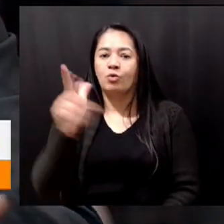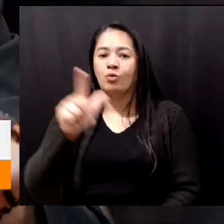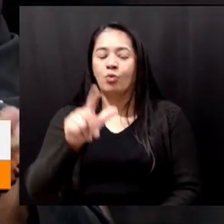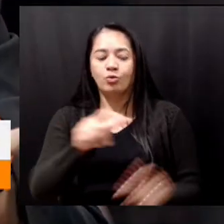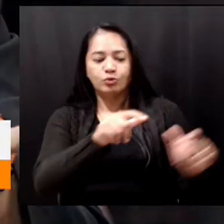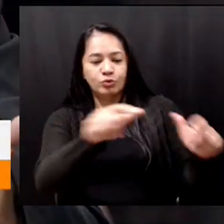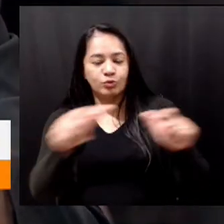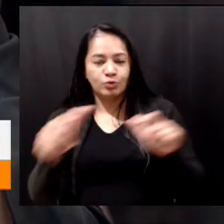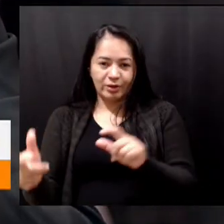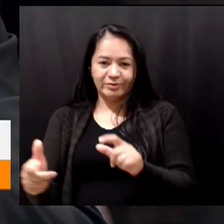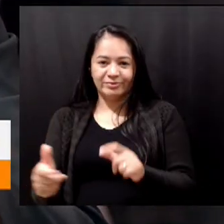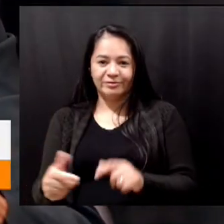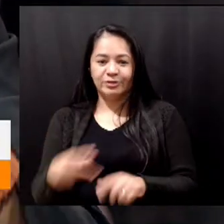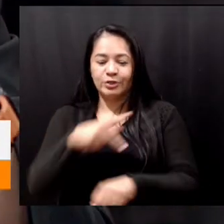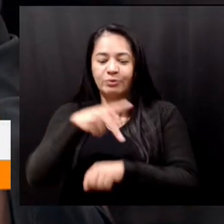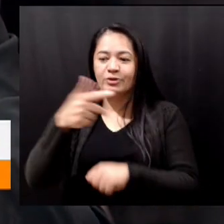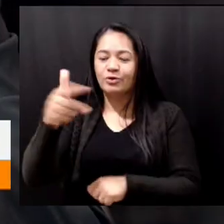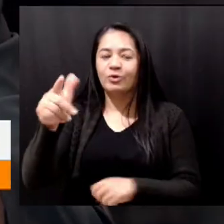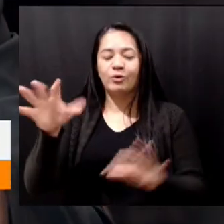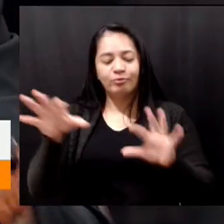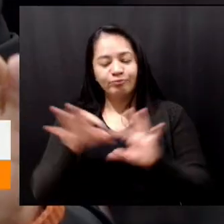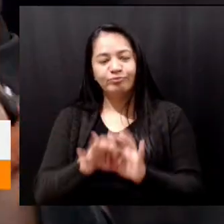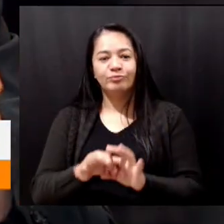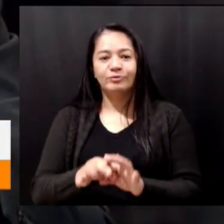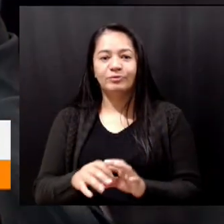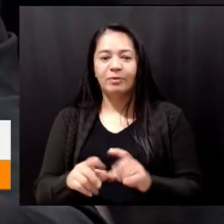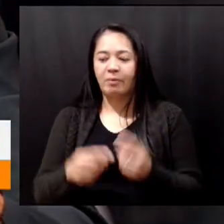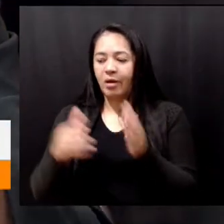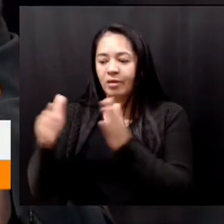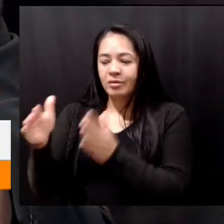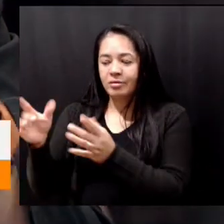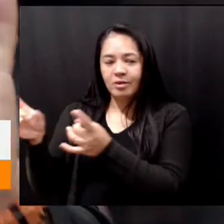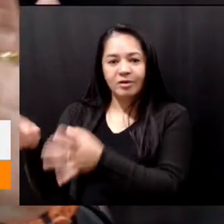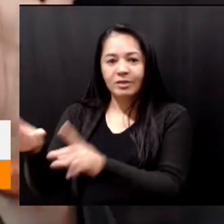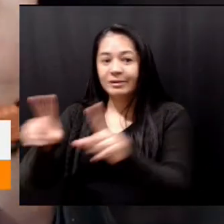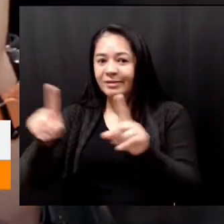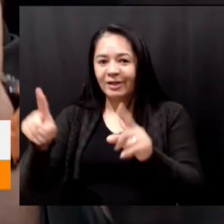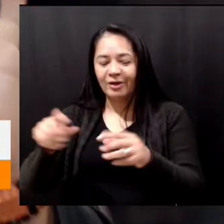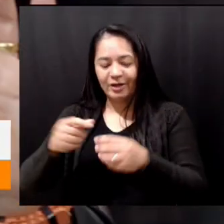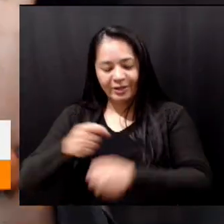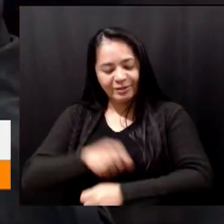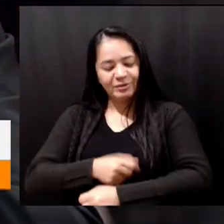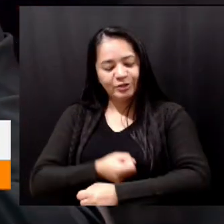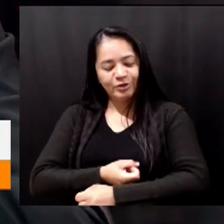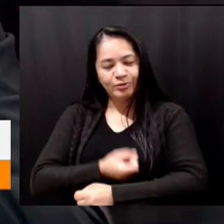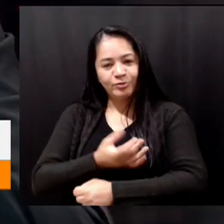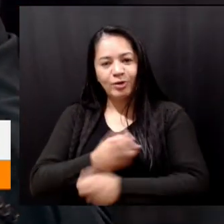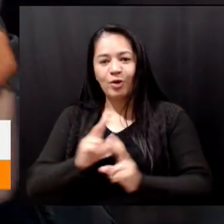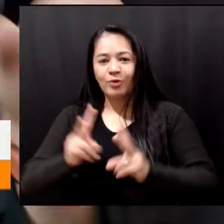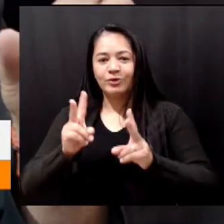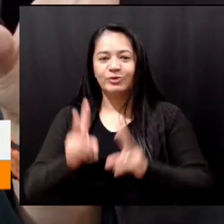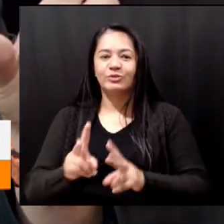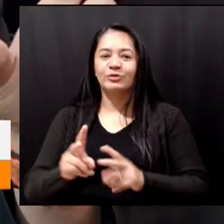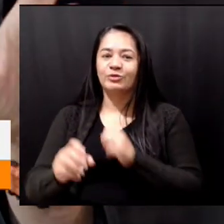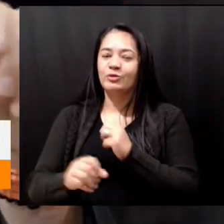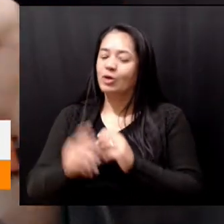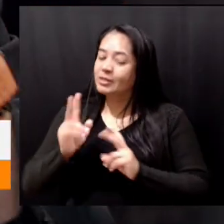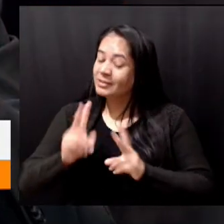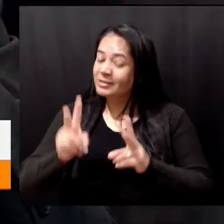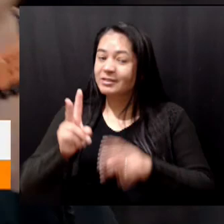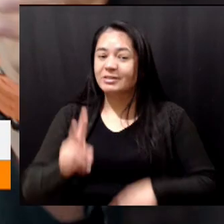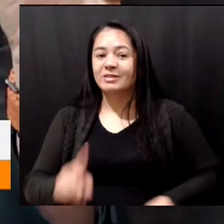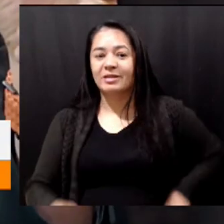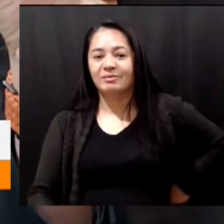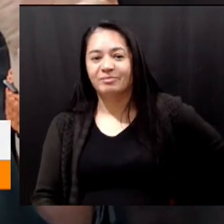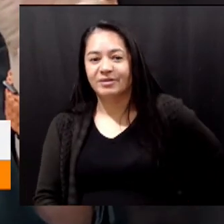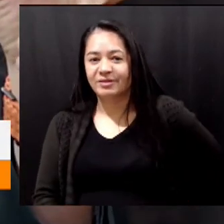sem nunca deixar de lado essa sementinha que a gente vai plantando ano após ano, que a gente só pode imaginar o que vai acontecer